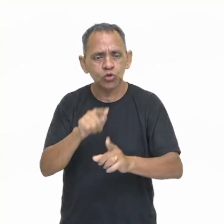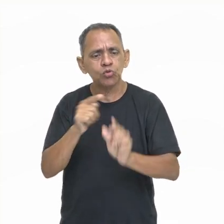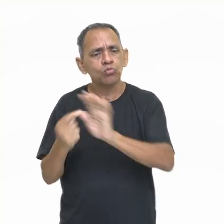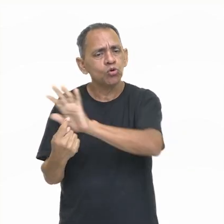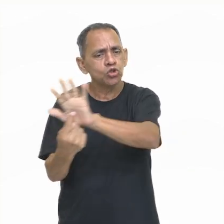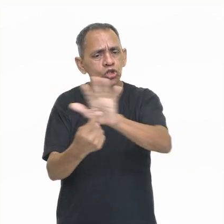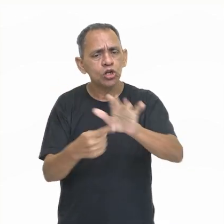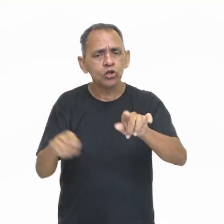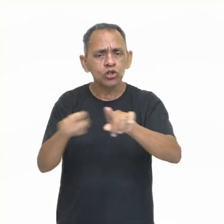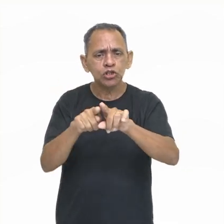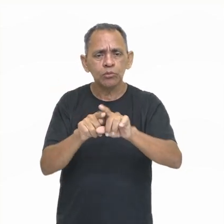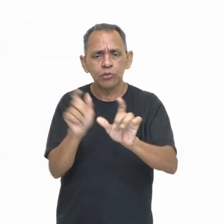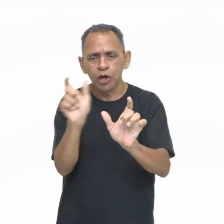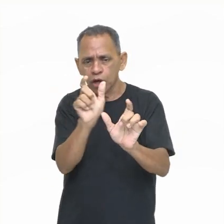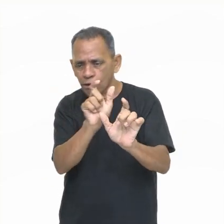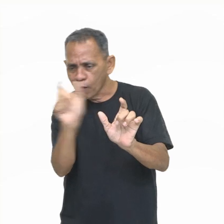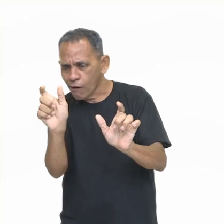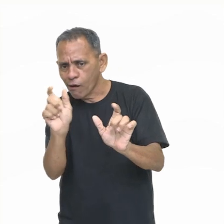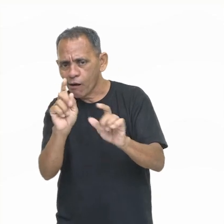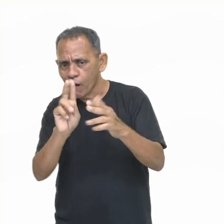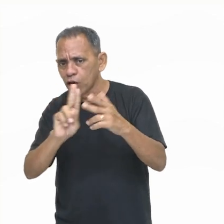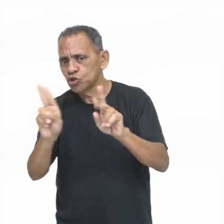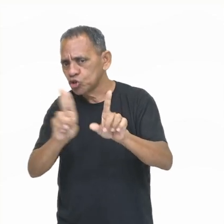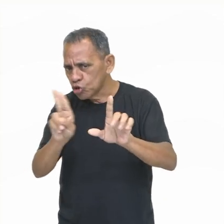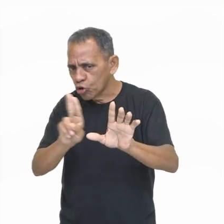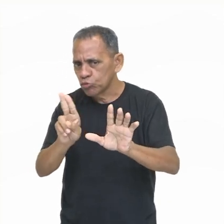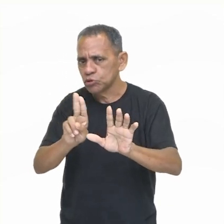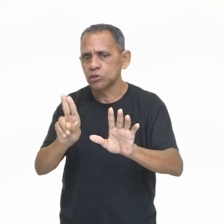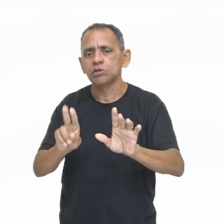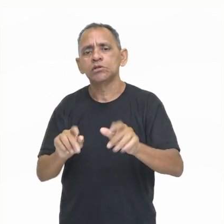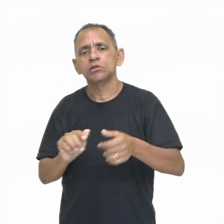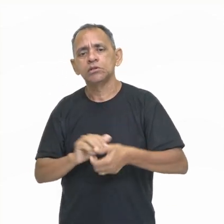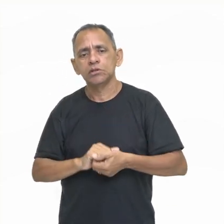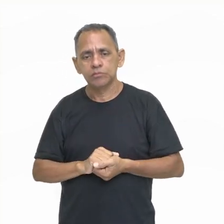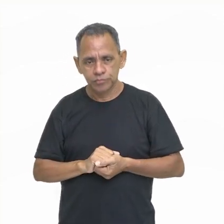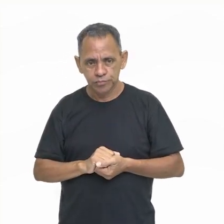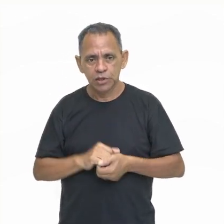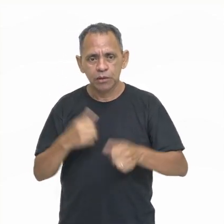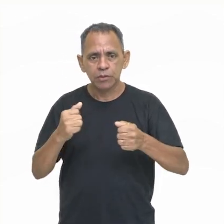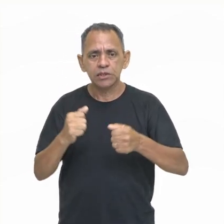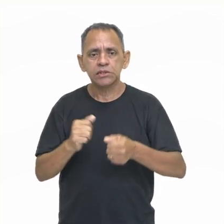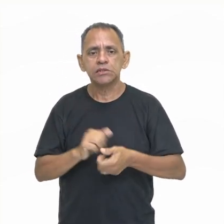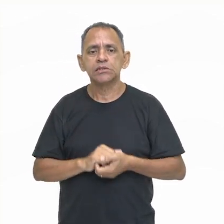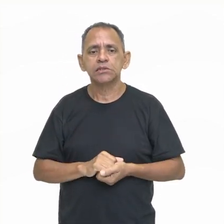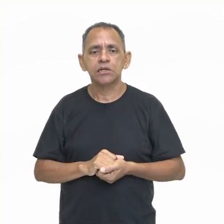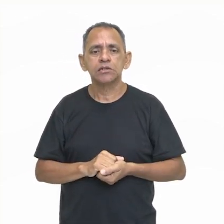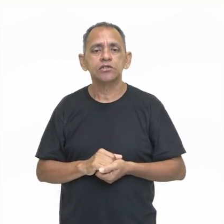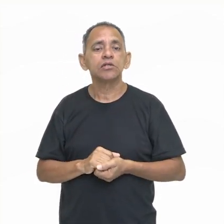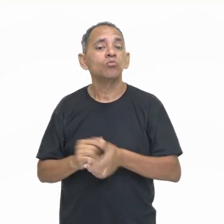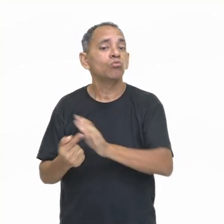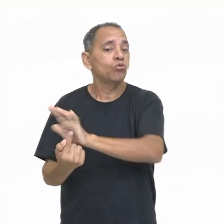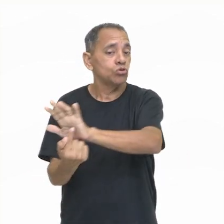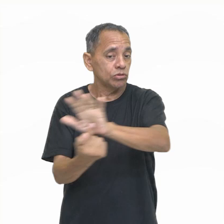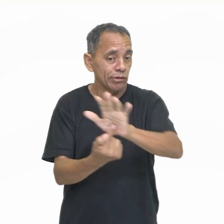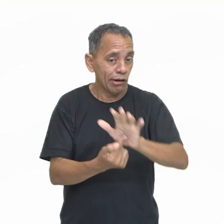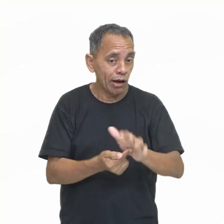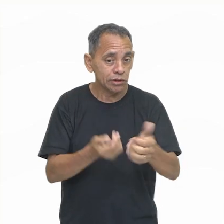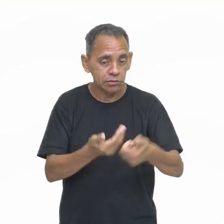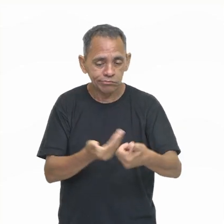permeabilidade seletiva, que é uma função que precisa ser bem destacada da